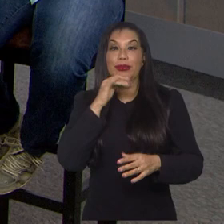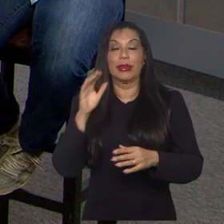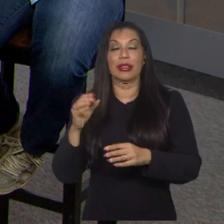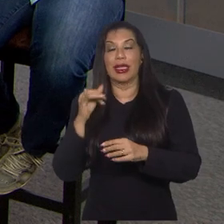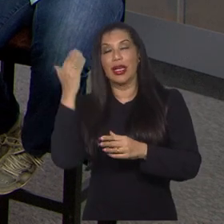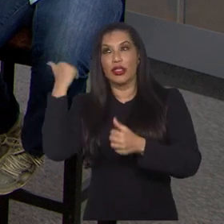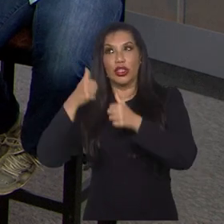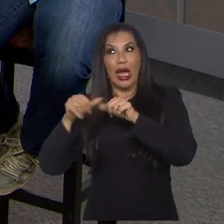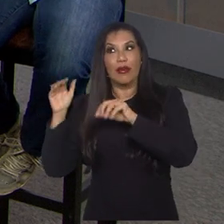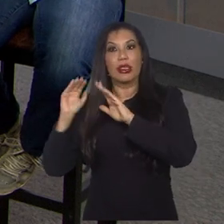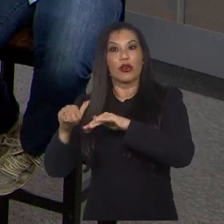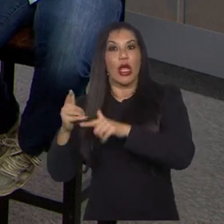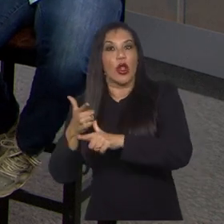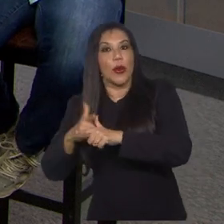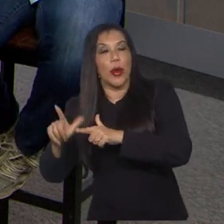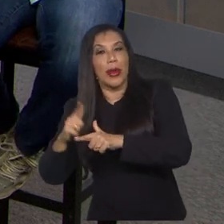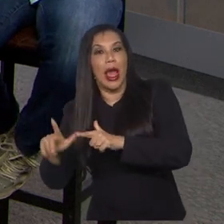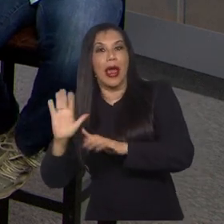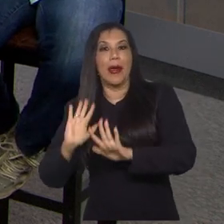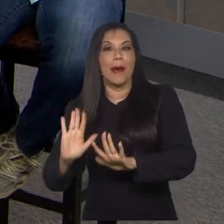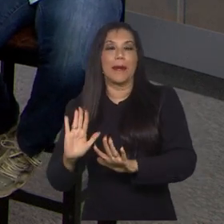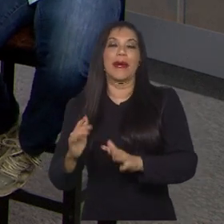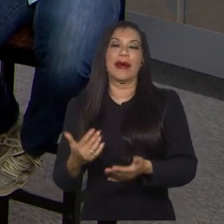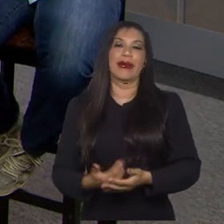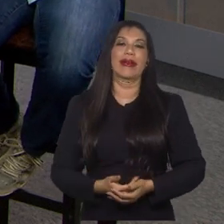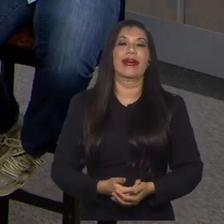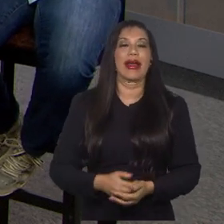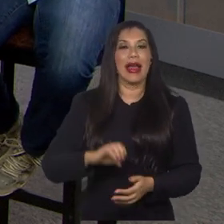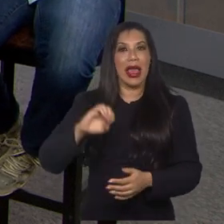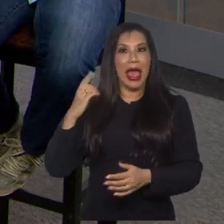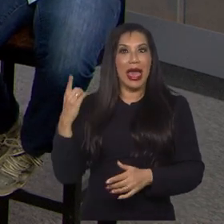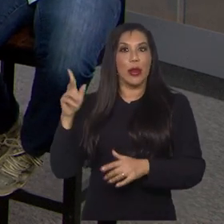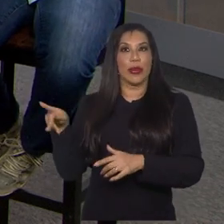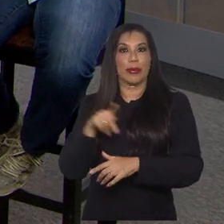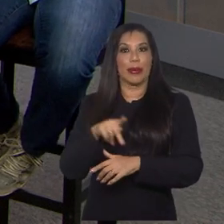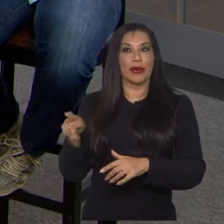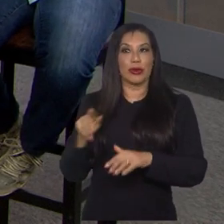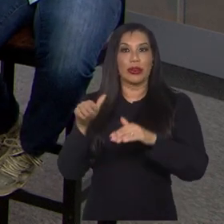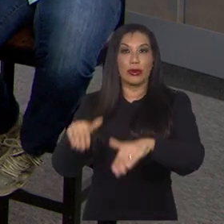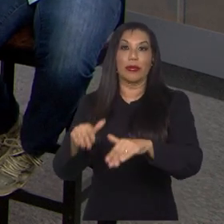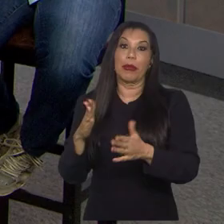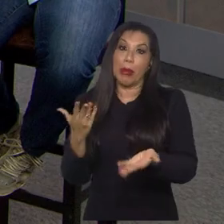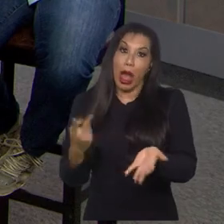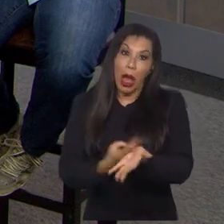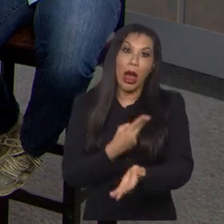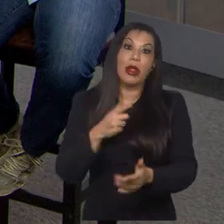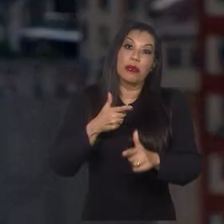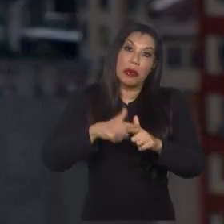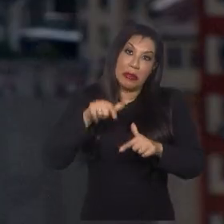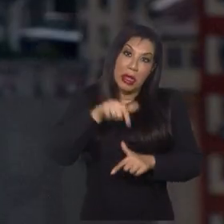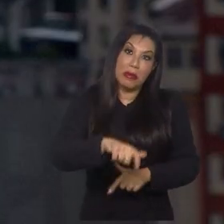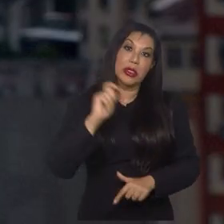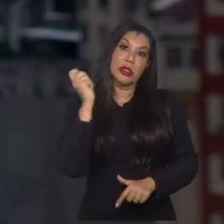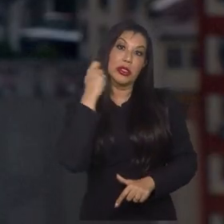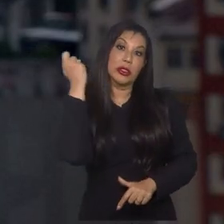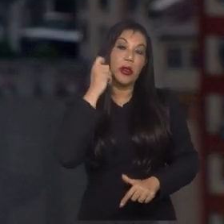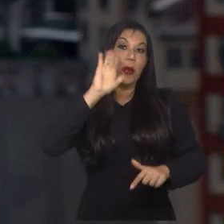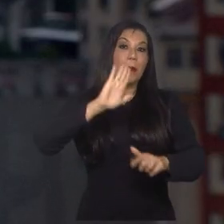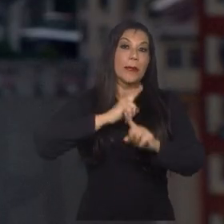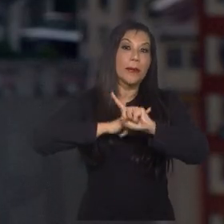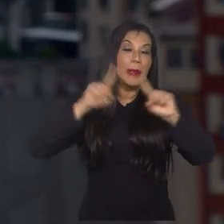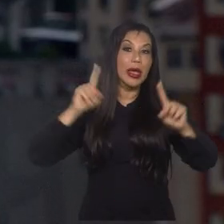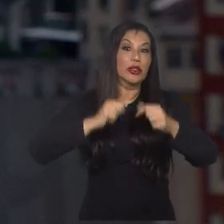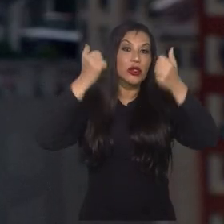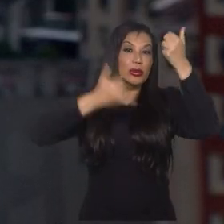com alguns problemas. A gente está conversando um pouco sobre isso. Pode ser que isso tenha problemas agora para a seleção. Mas, como ele fez